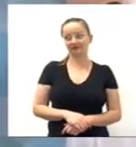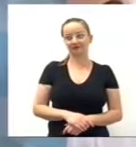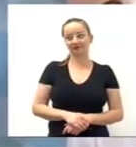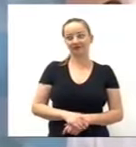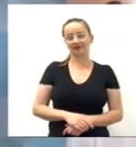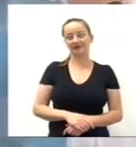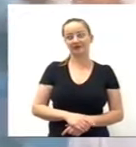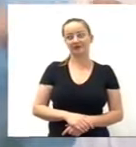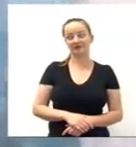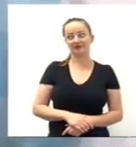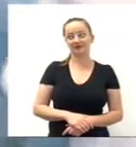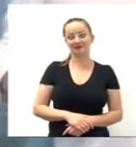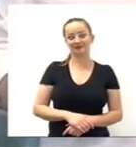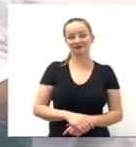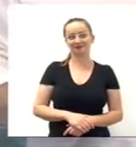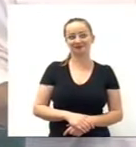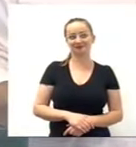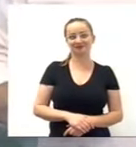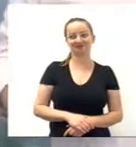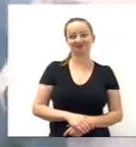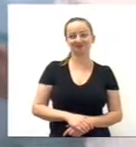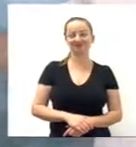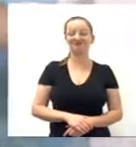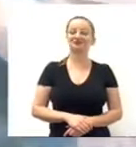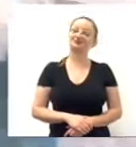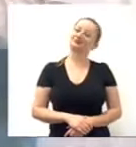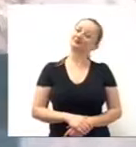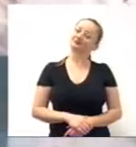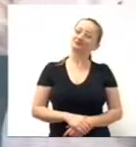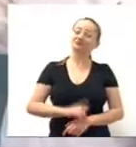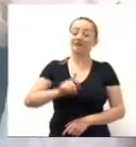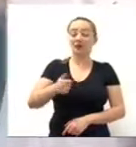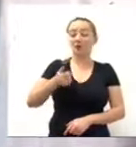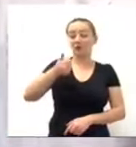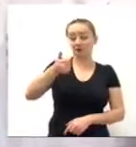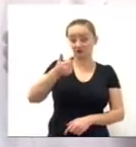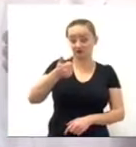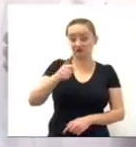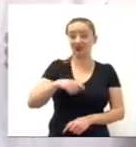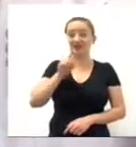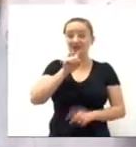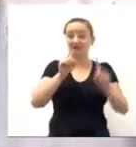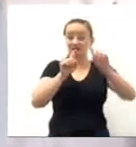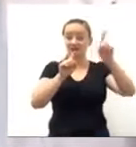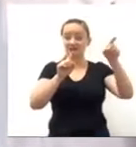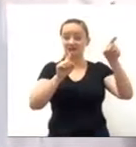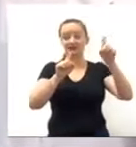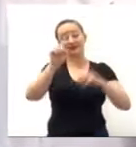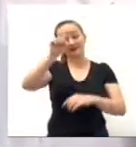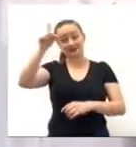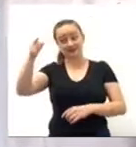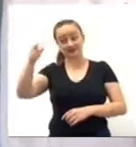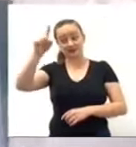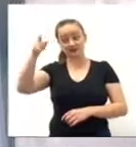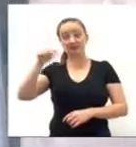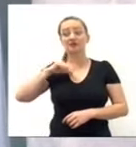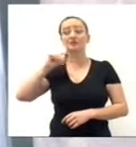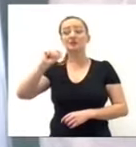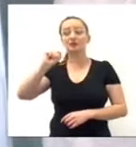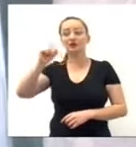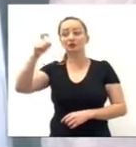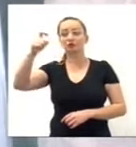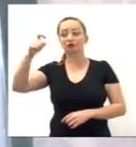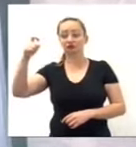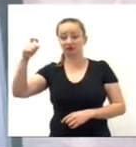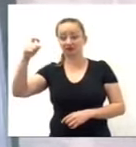X como o Y são positivos. Nesse quadrante aqui, o que eu tenho? Eu tenho que o meu X,